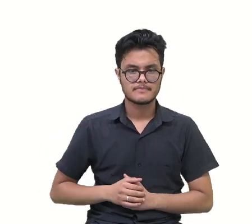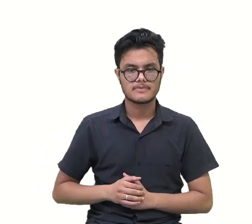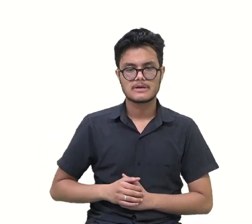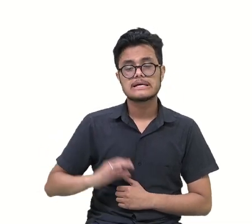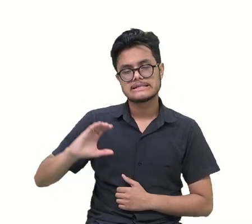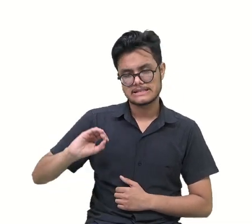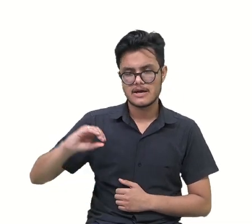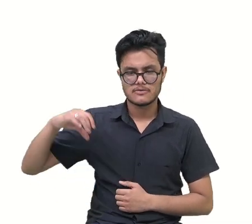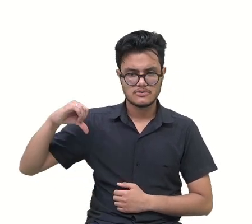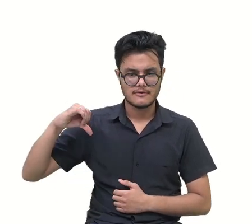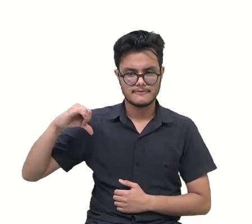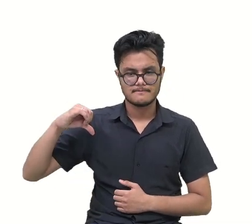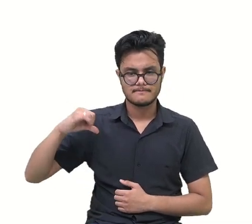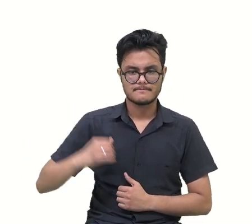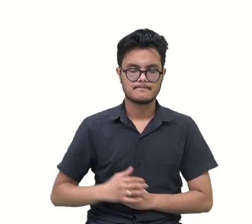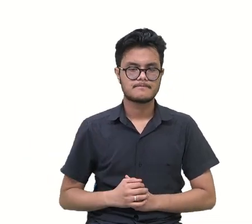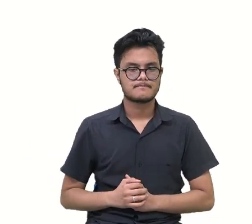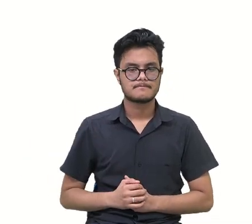1,0609.